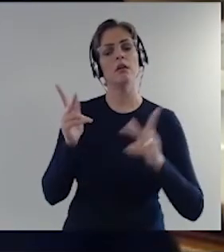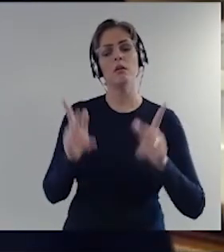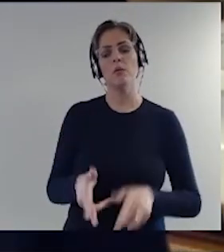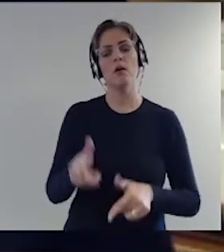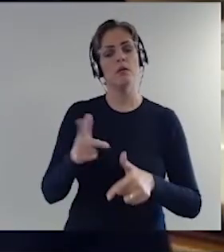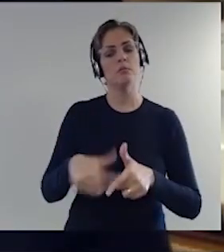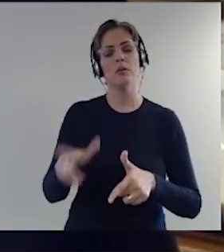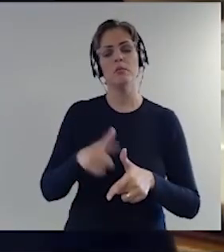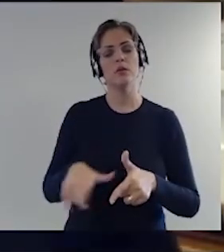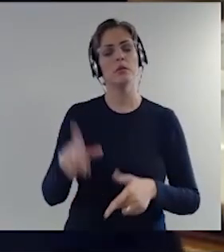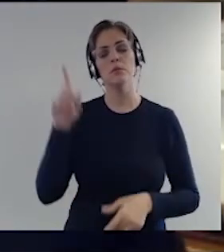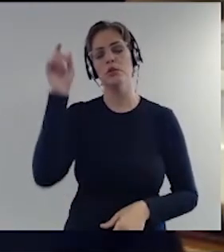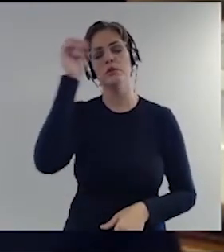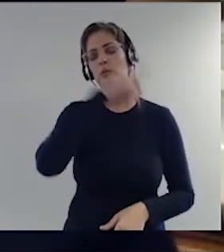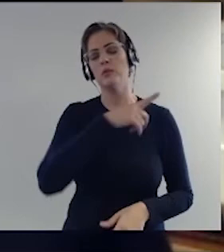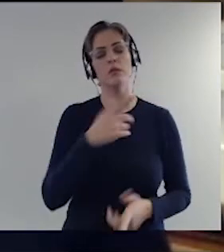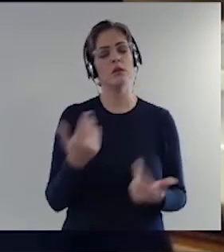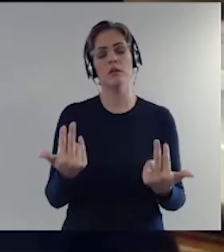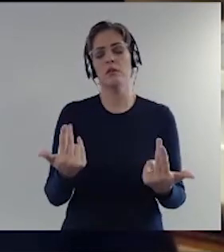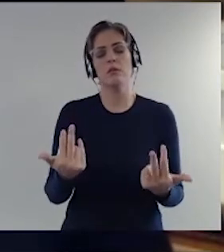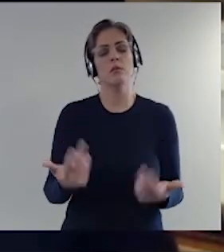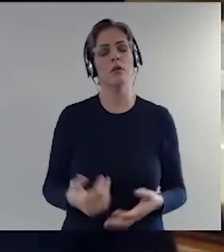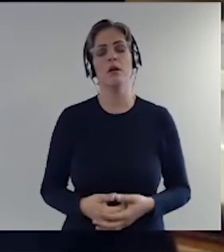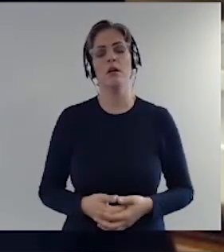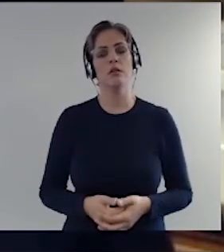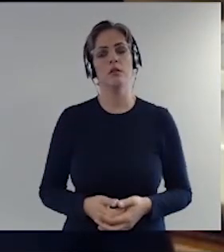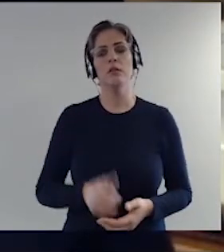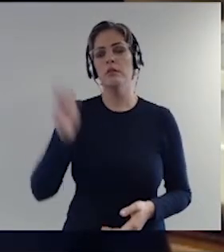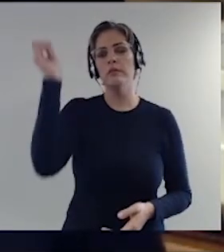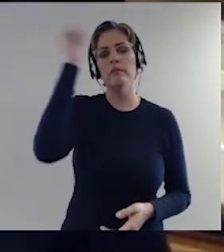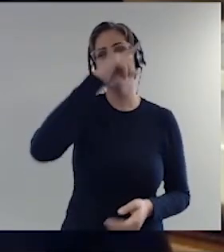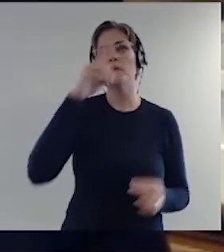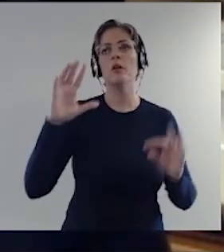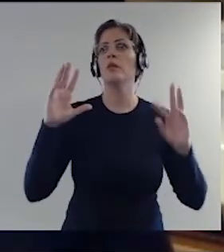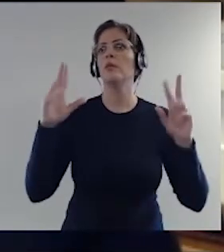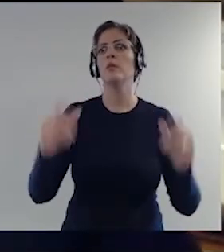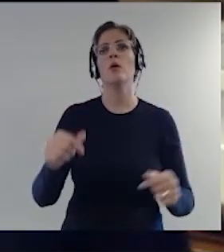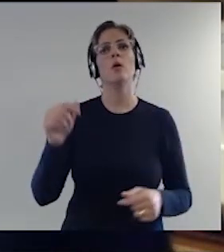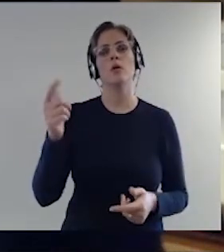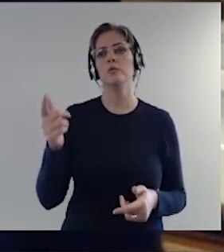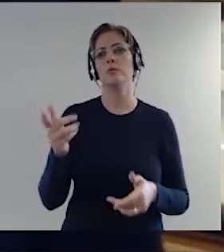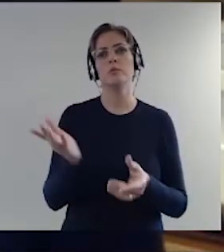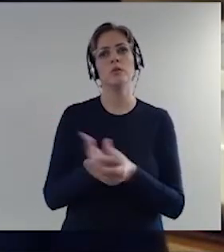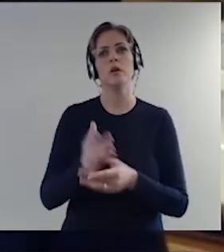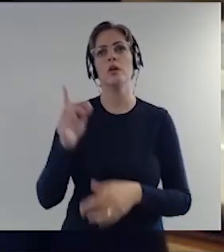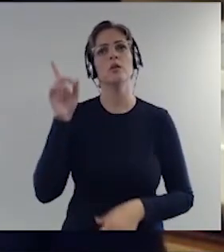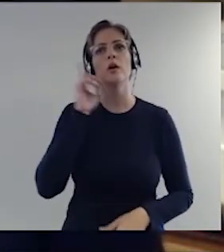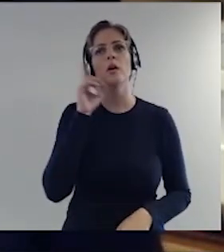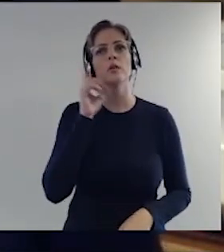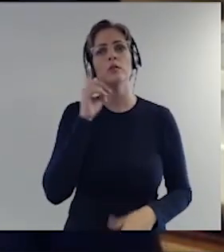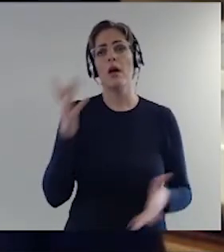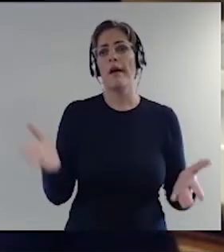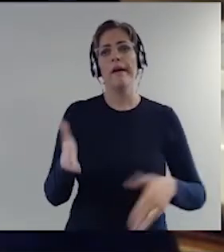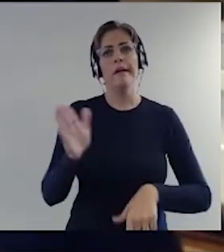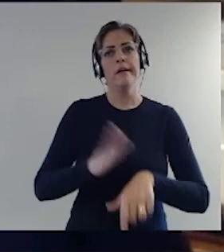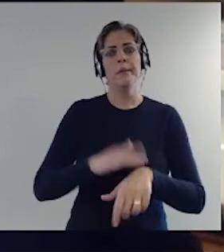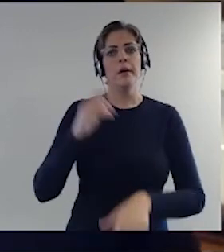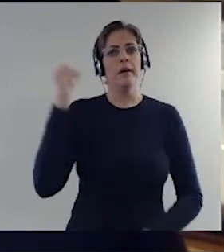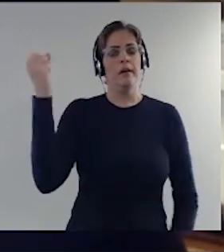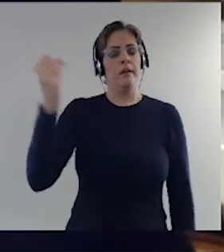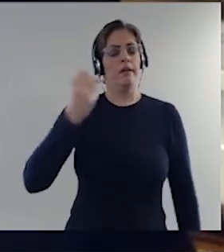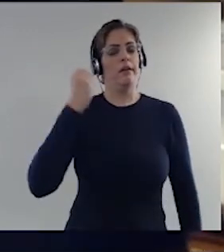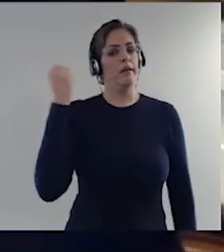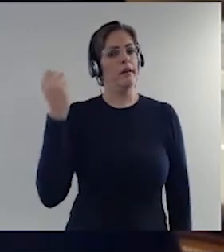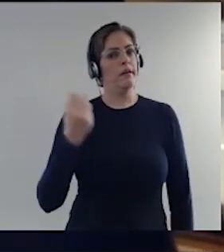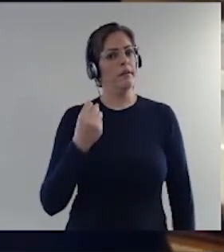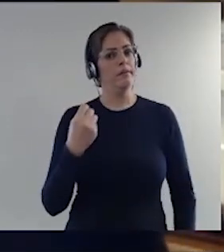guarda, dessas dificuldades que nós encontramos em todos os processos, todos os dias, e que agora agravaram mais ainda, porque se já